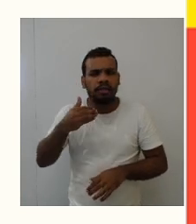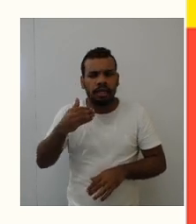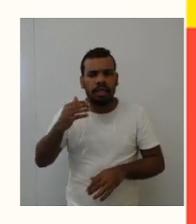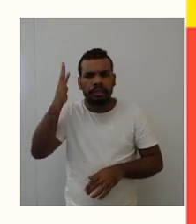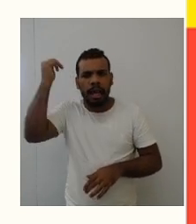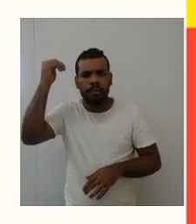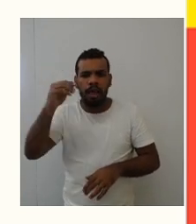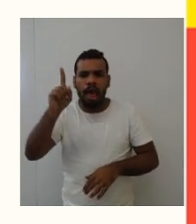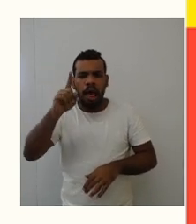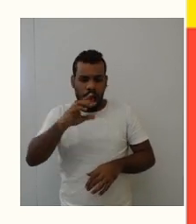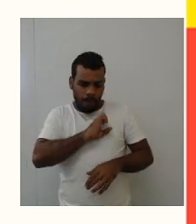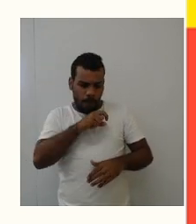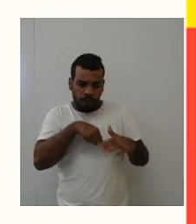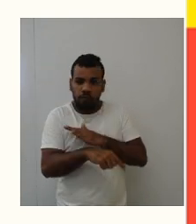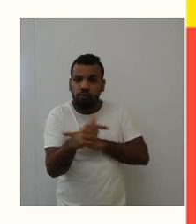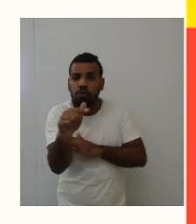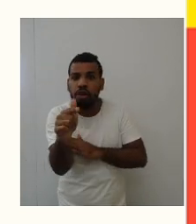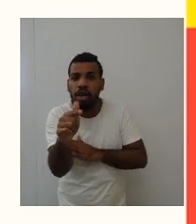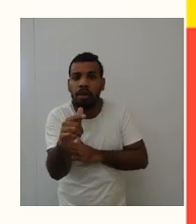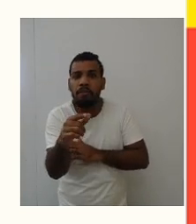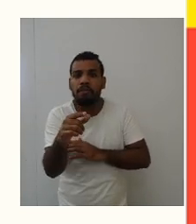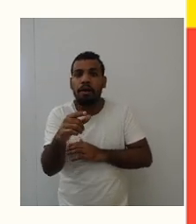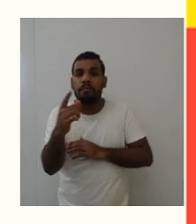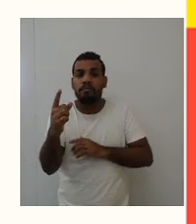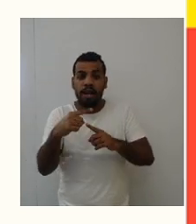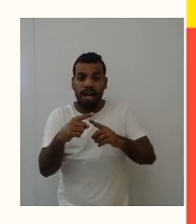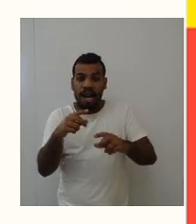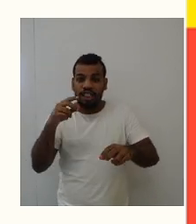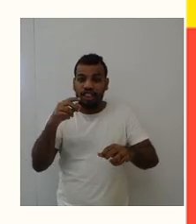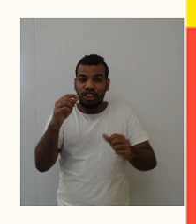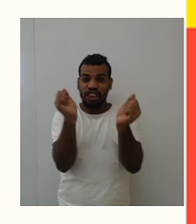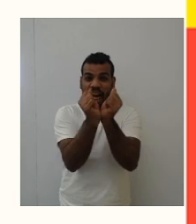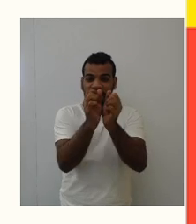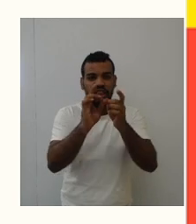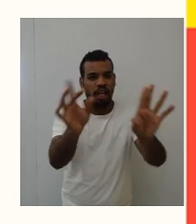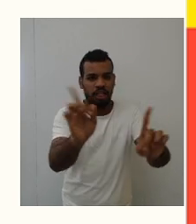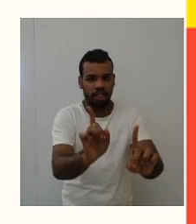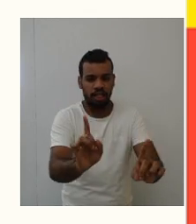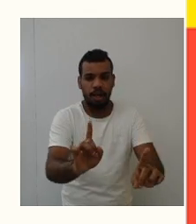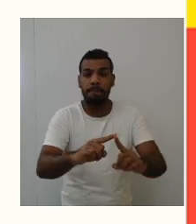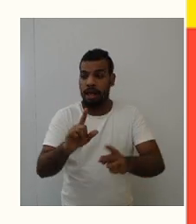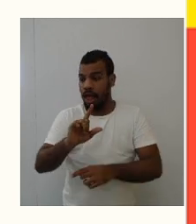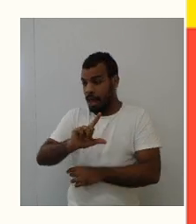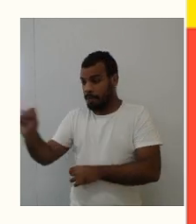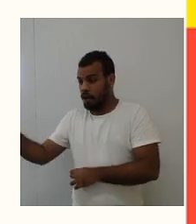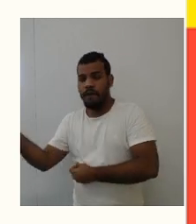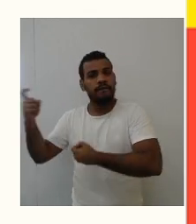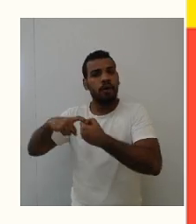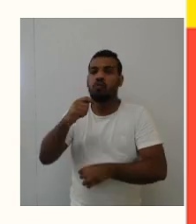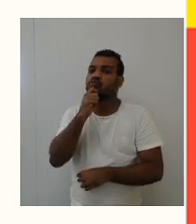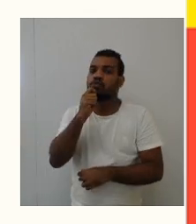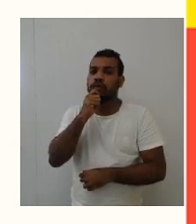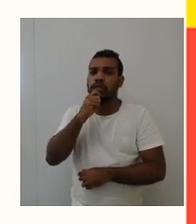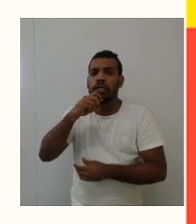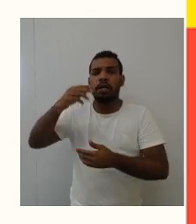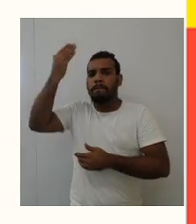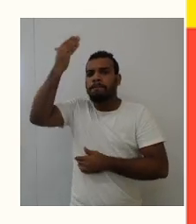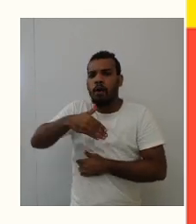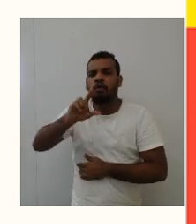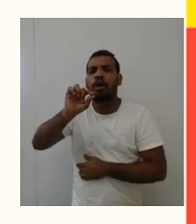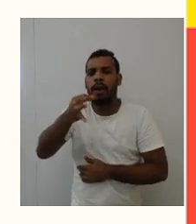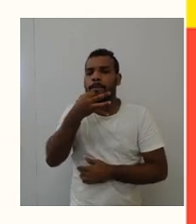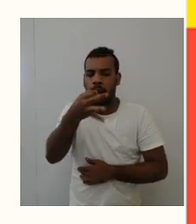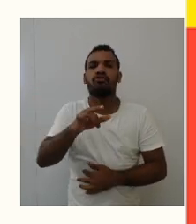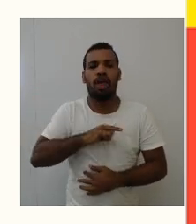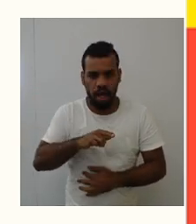amor profundo e não deixa ninguém escravizá-lo. E quando vai embora, não retorna, provando que tem opinião.